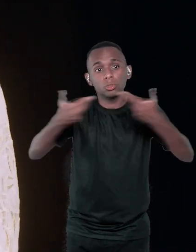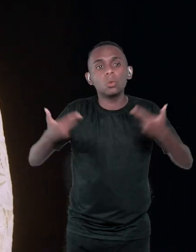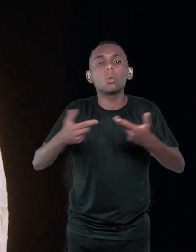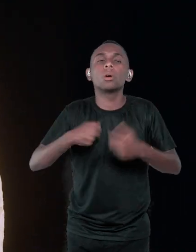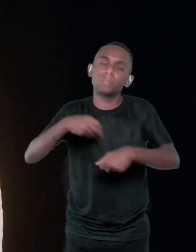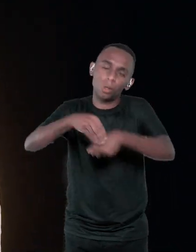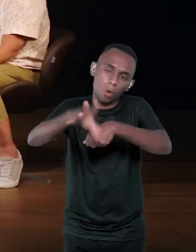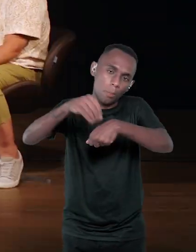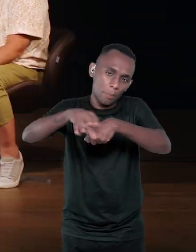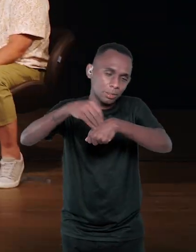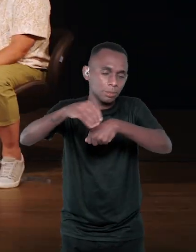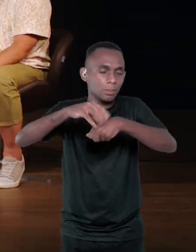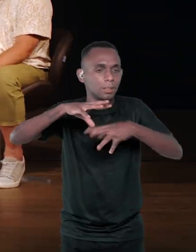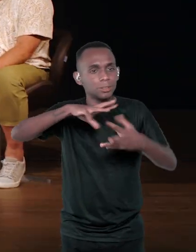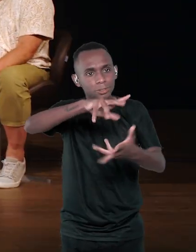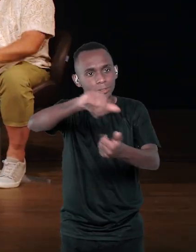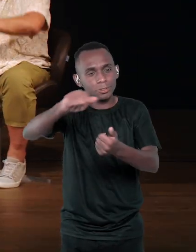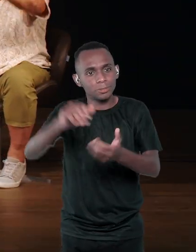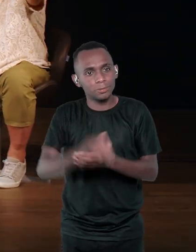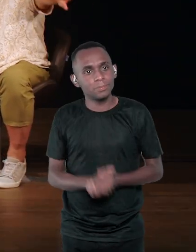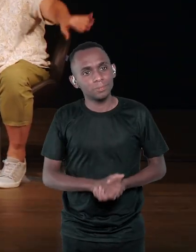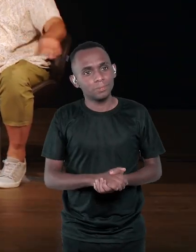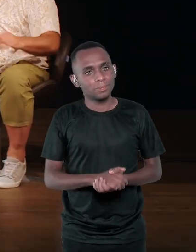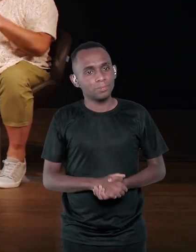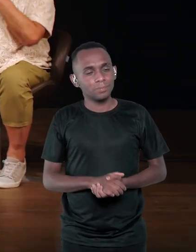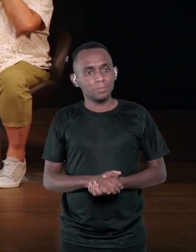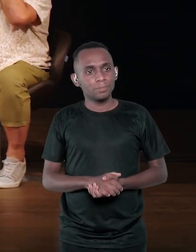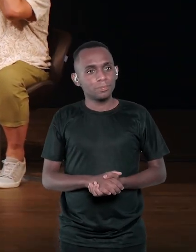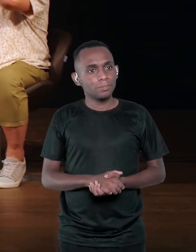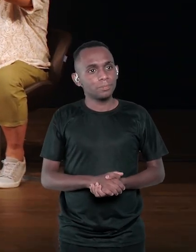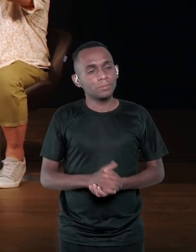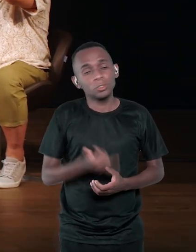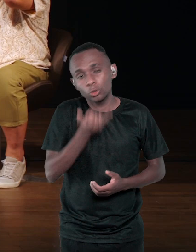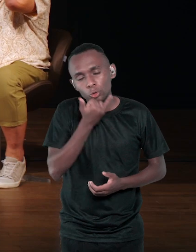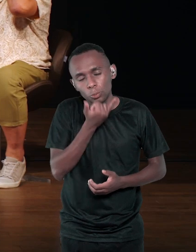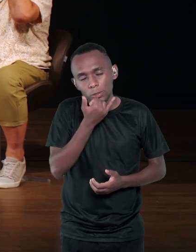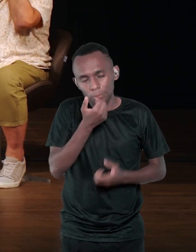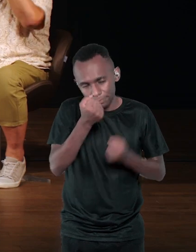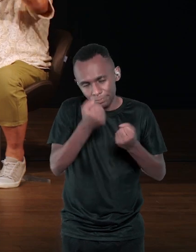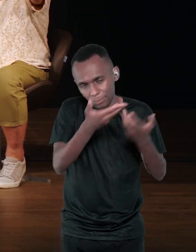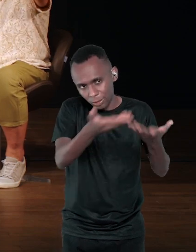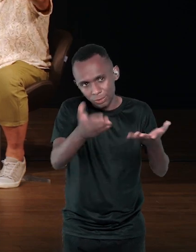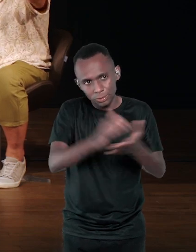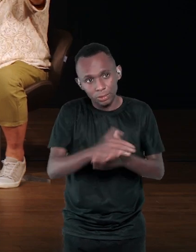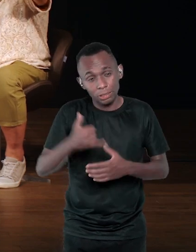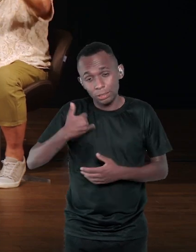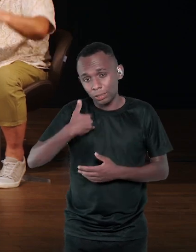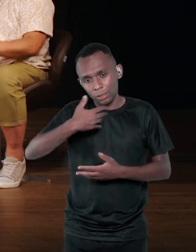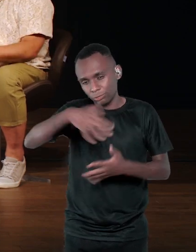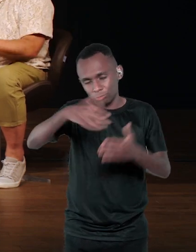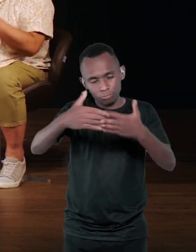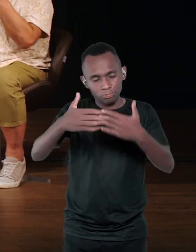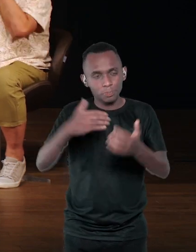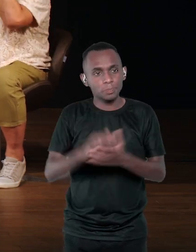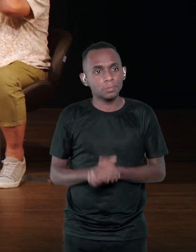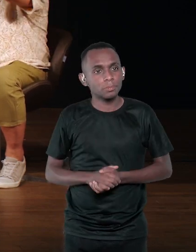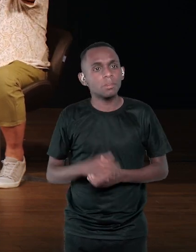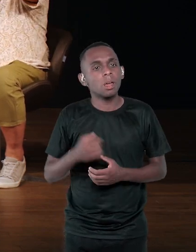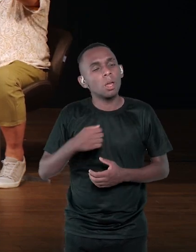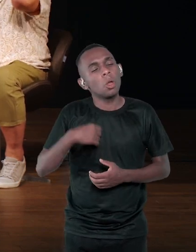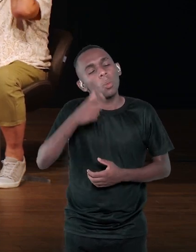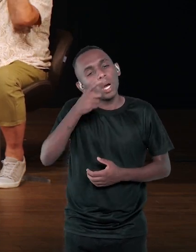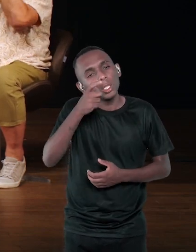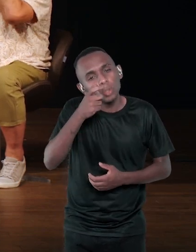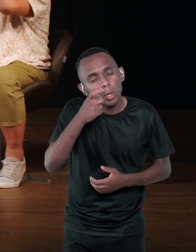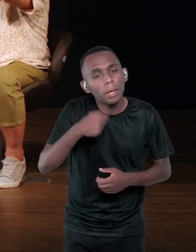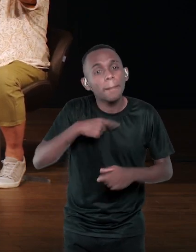que eu diria para essa juventude. Ou para qualquer pessoa. Desculpa. Não, diga. Ou para qualquer idade. A juventude é um conceito. Eu adorei a